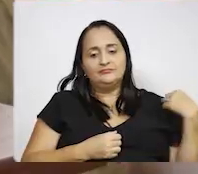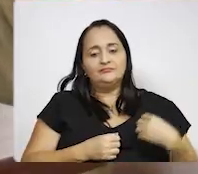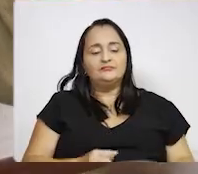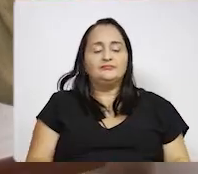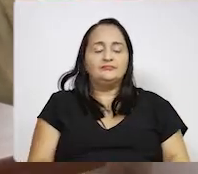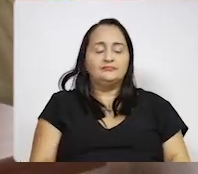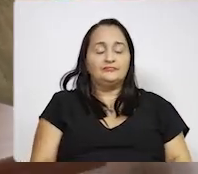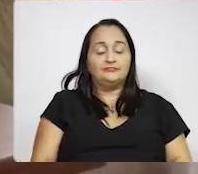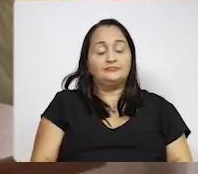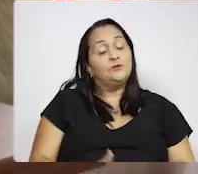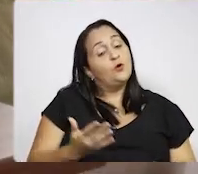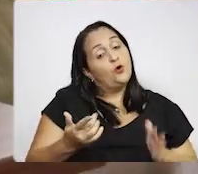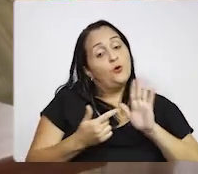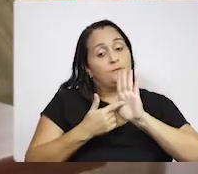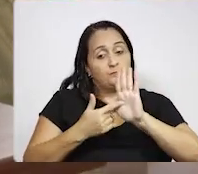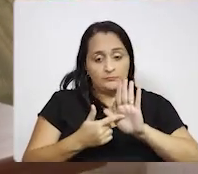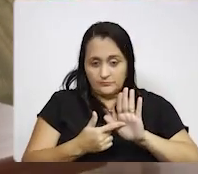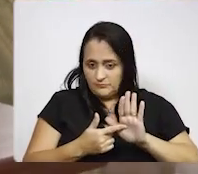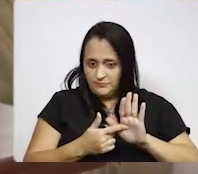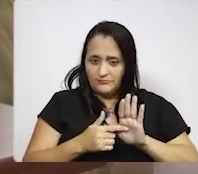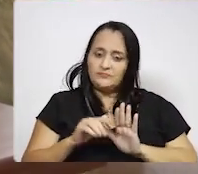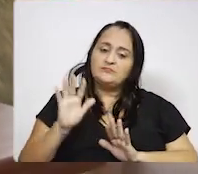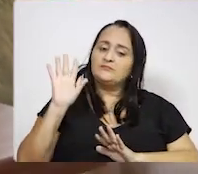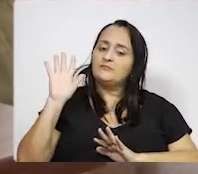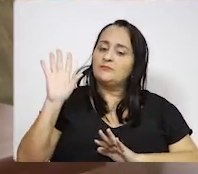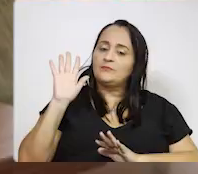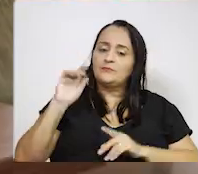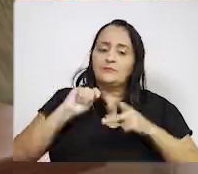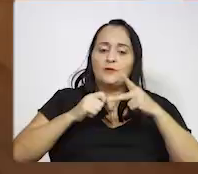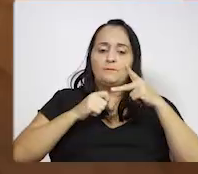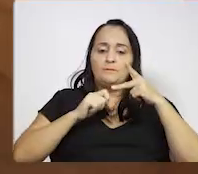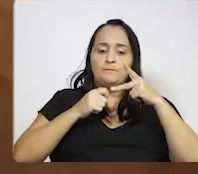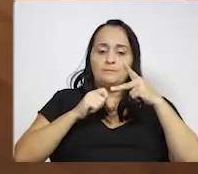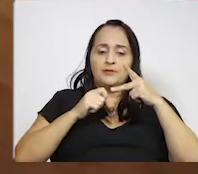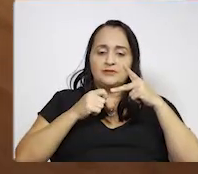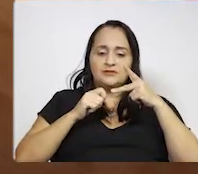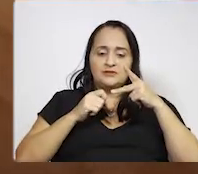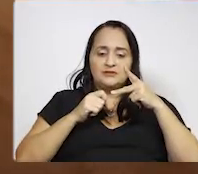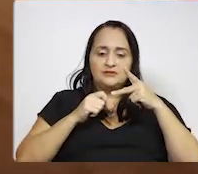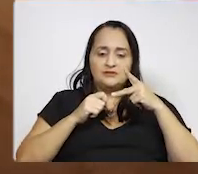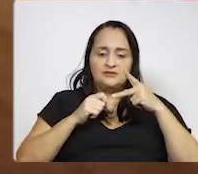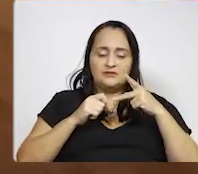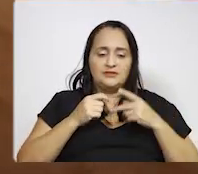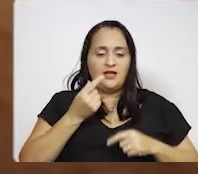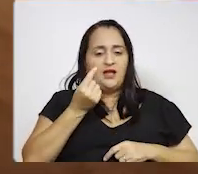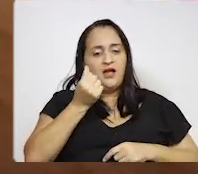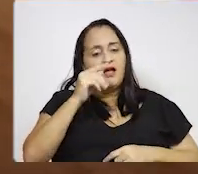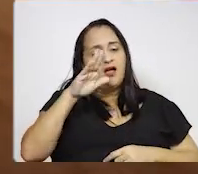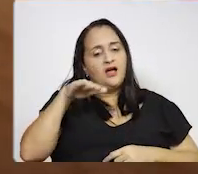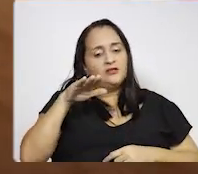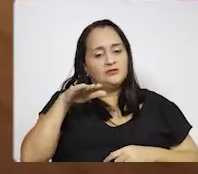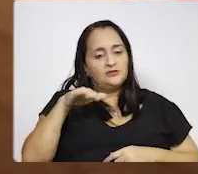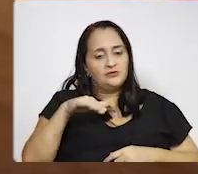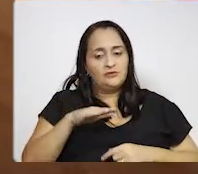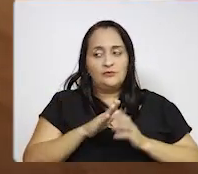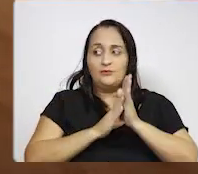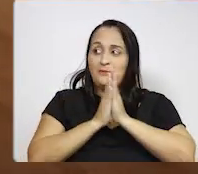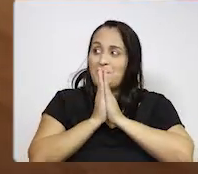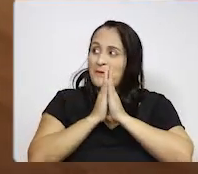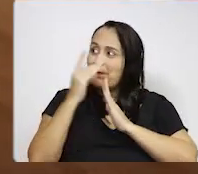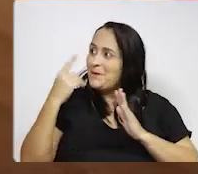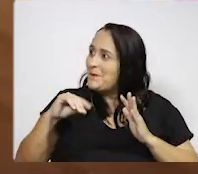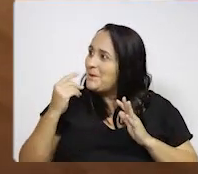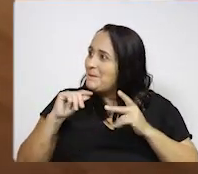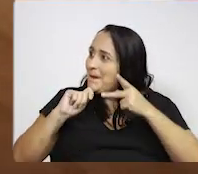Licença. Ó, ficou esse valor aqui. Qual a forma de pagamento? Ah, tá bom. Vou pagar no Pix. Ah, no Pix a cliente tem desconto. Ih,